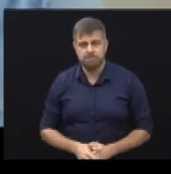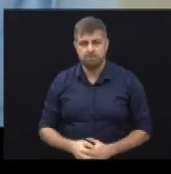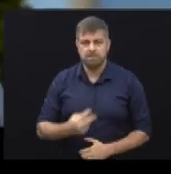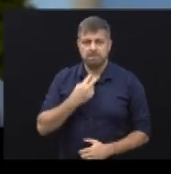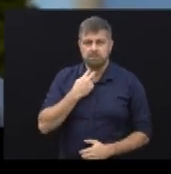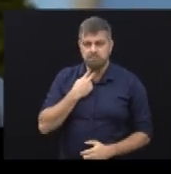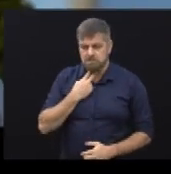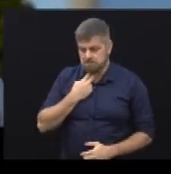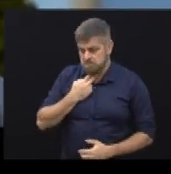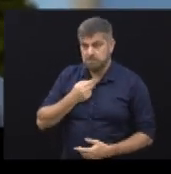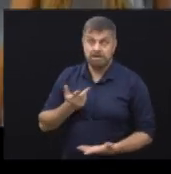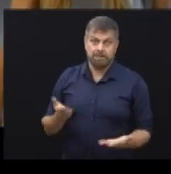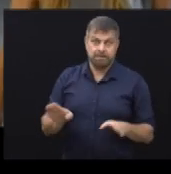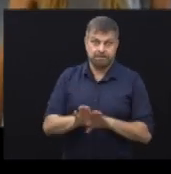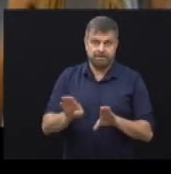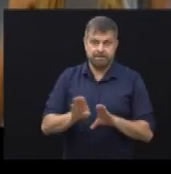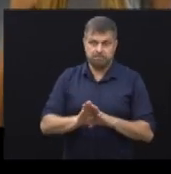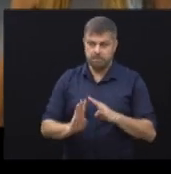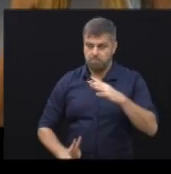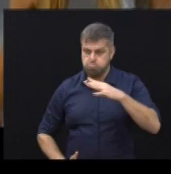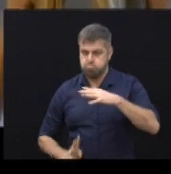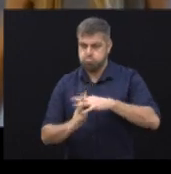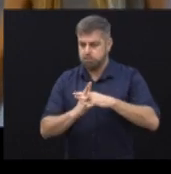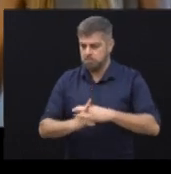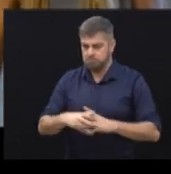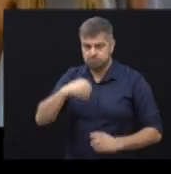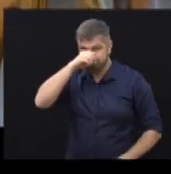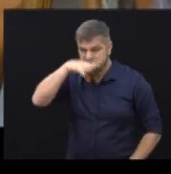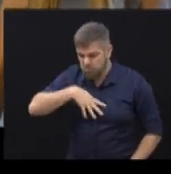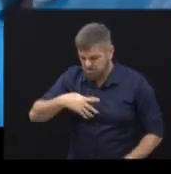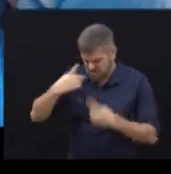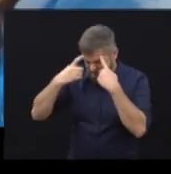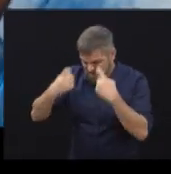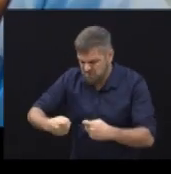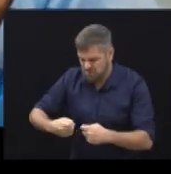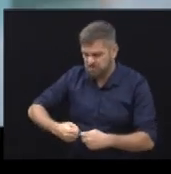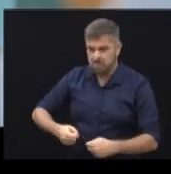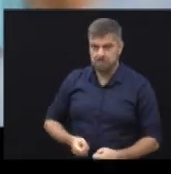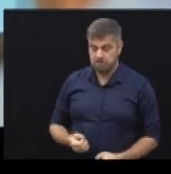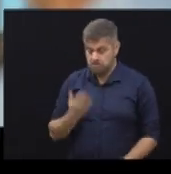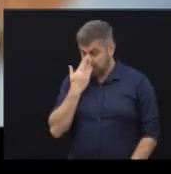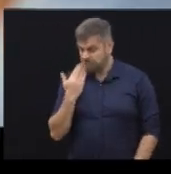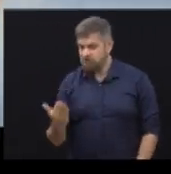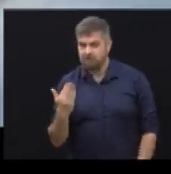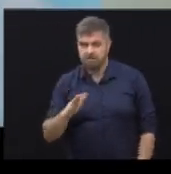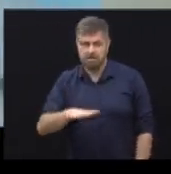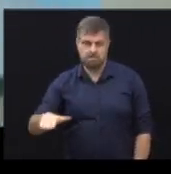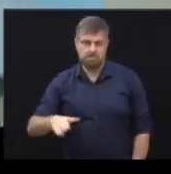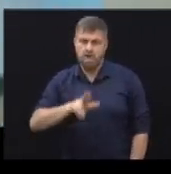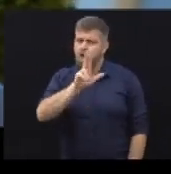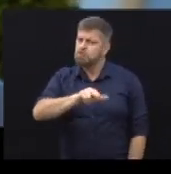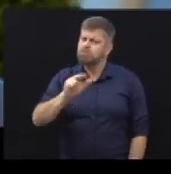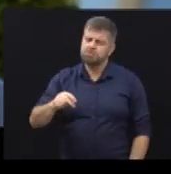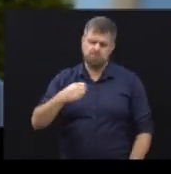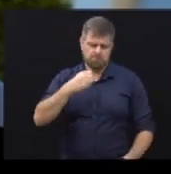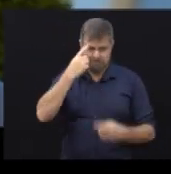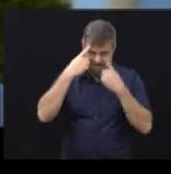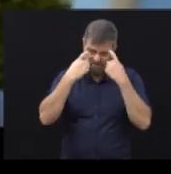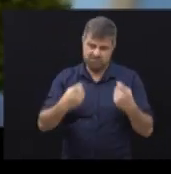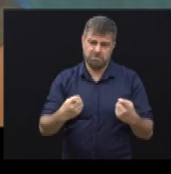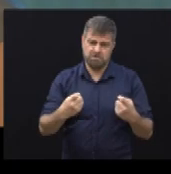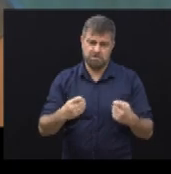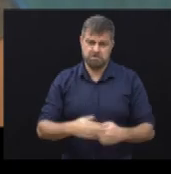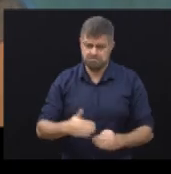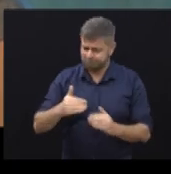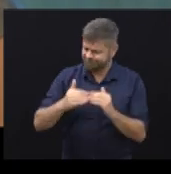também não corrigi-la demasiadamente e não cometer atos violentos próximos a uma criança. Aliás, nunca se deveria cometer em